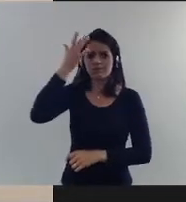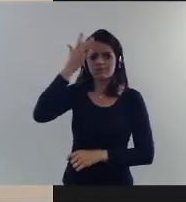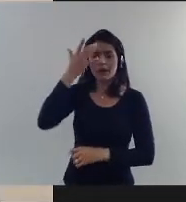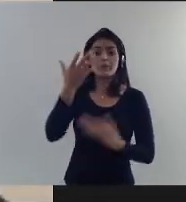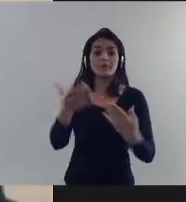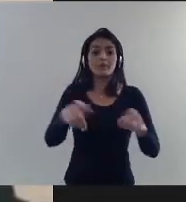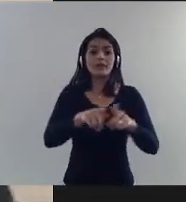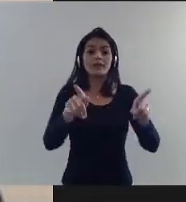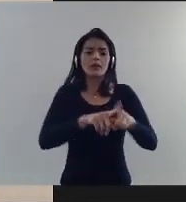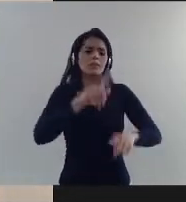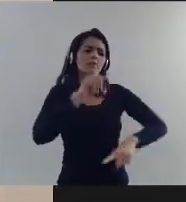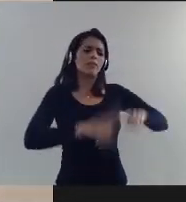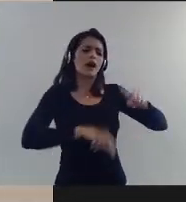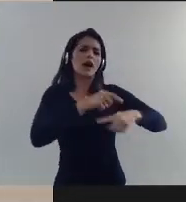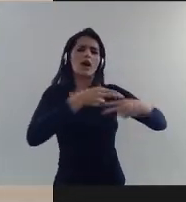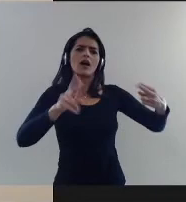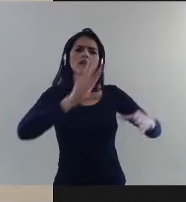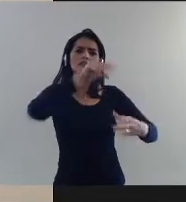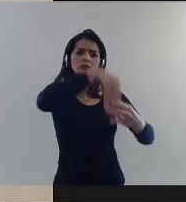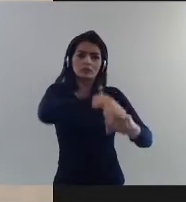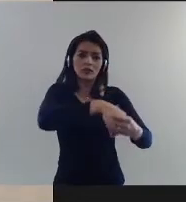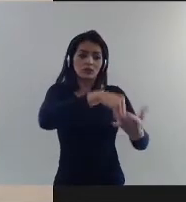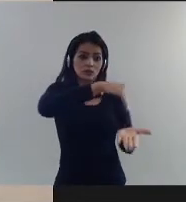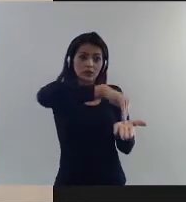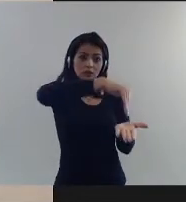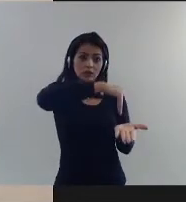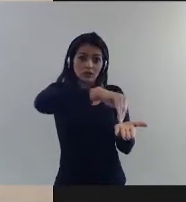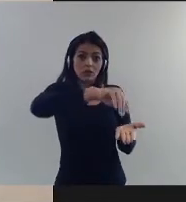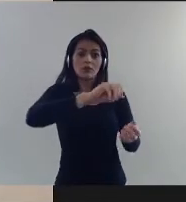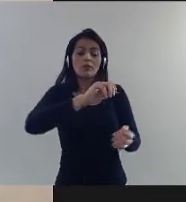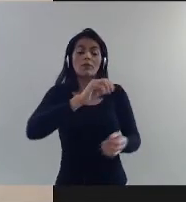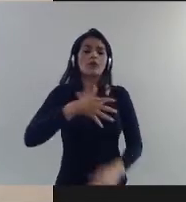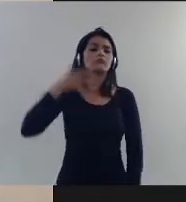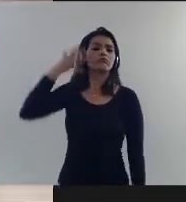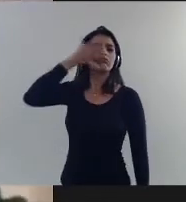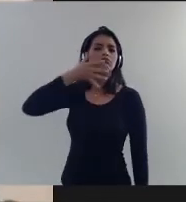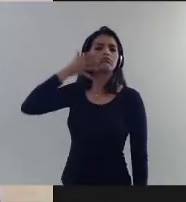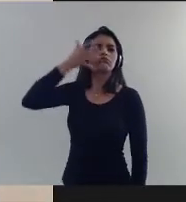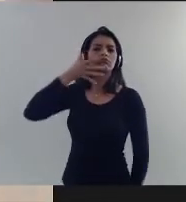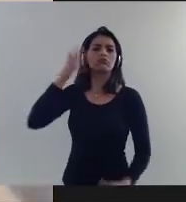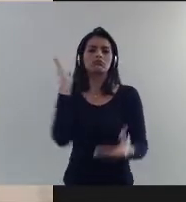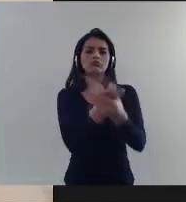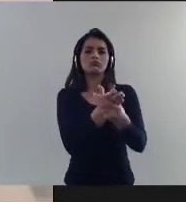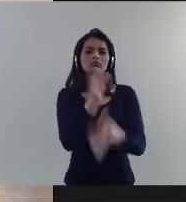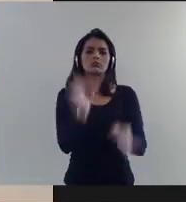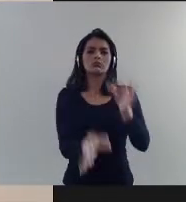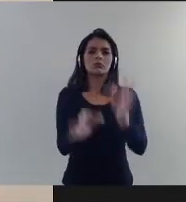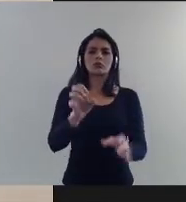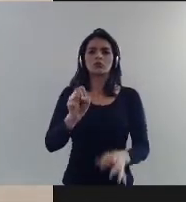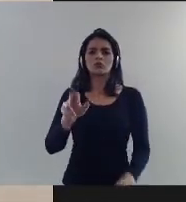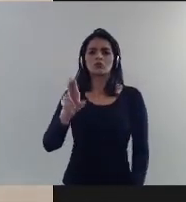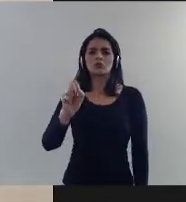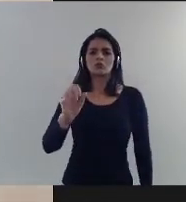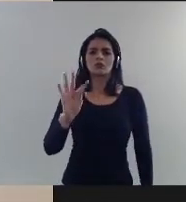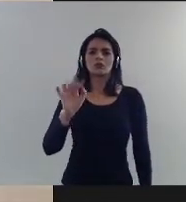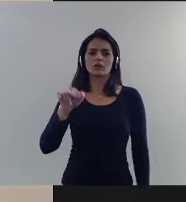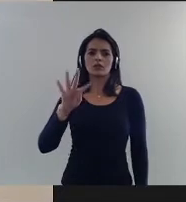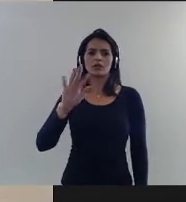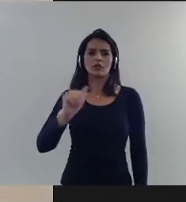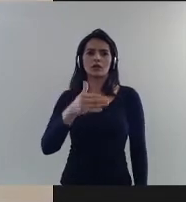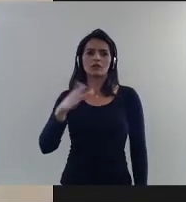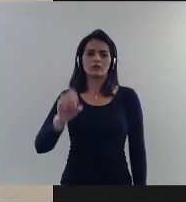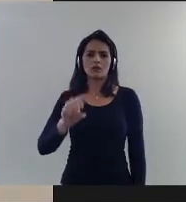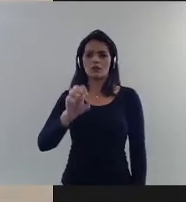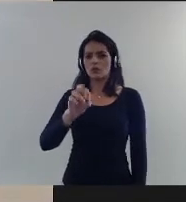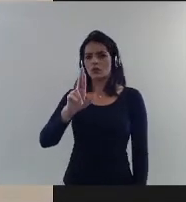ter um aparato dentro do nosso escritório para fazer uma sustentação oral, Vinícius. Eu fiz no início do mês representando